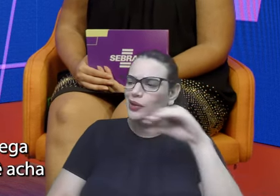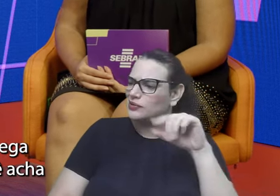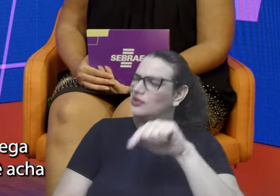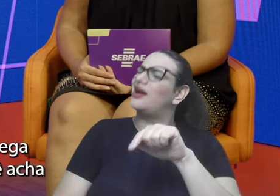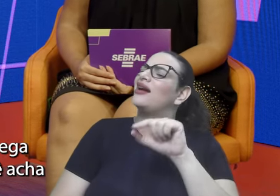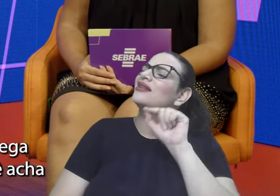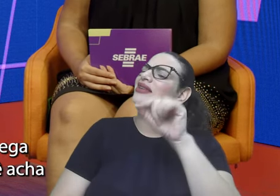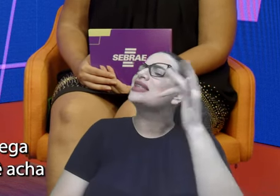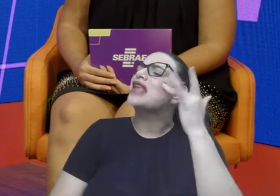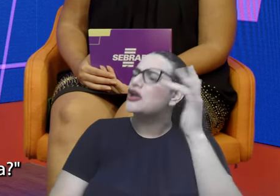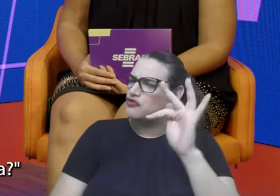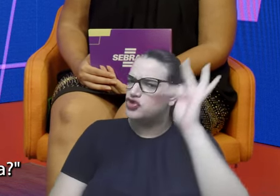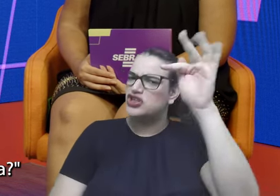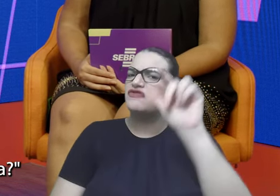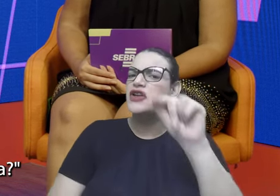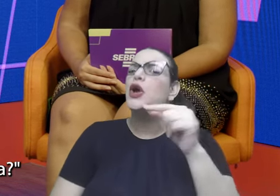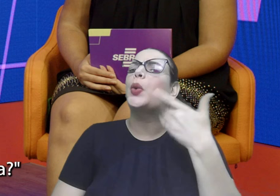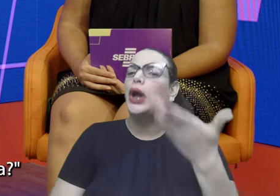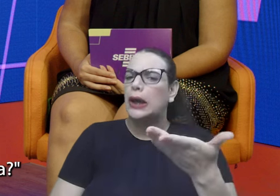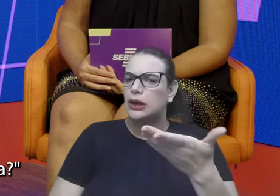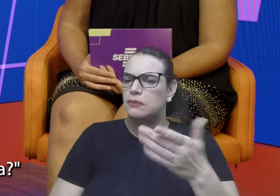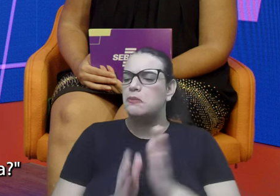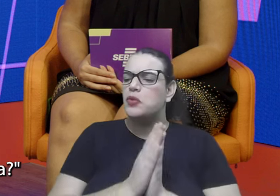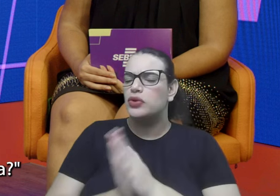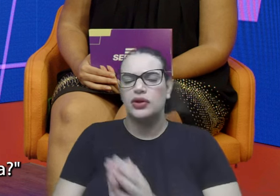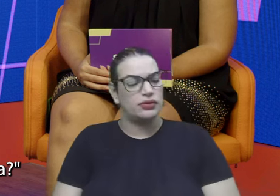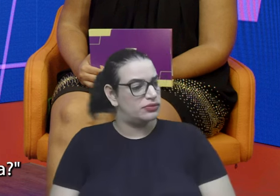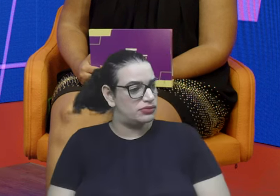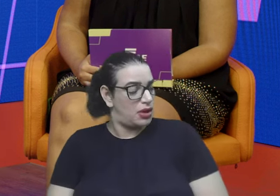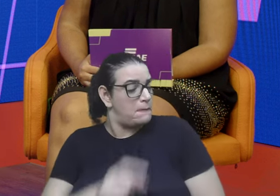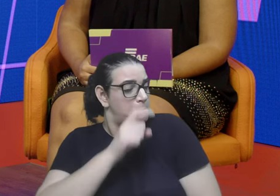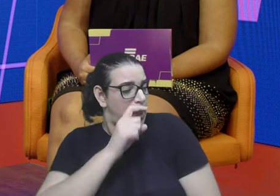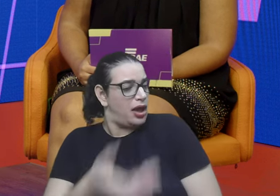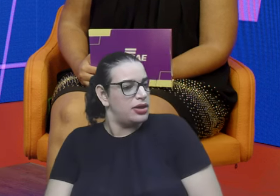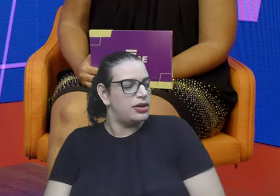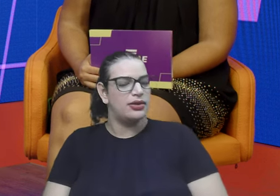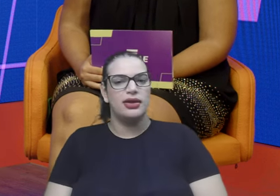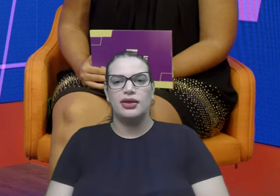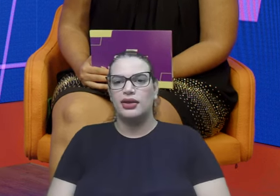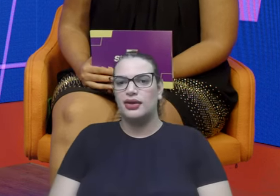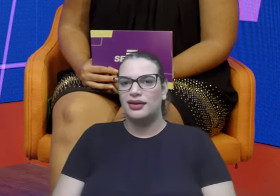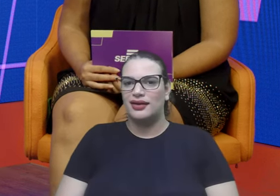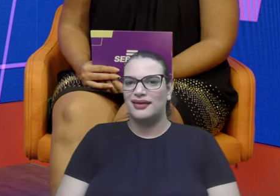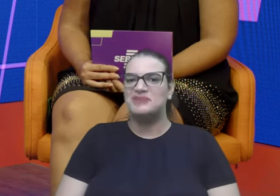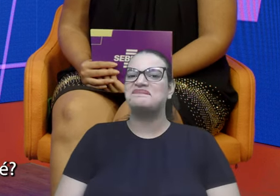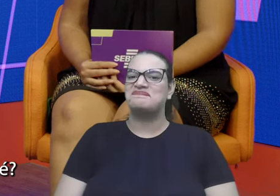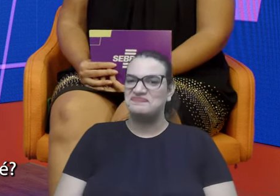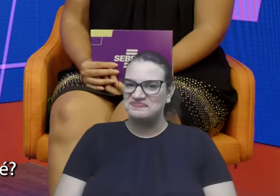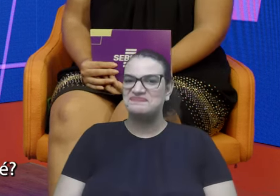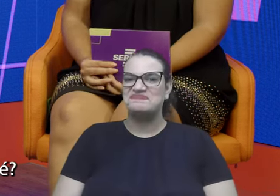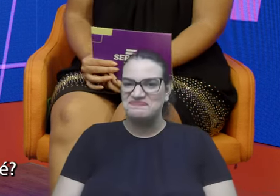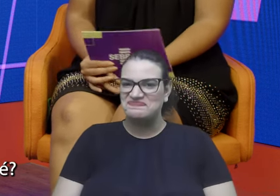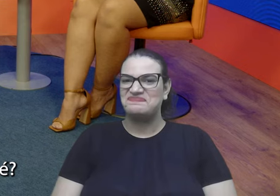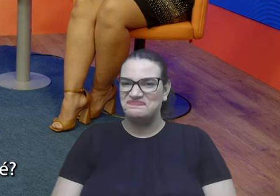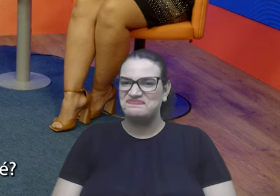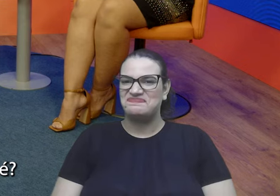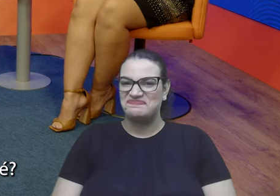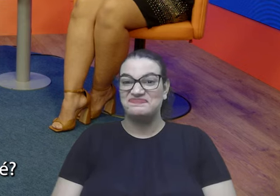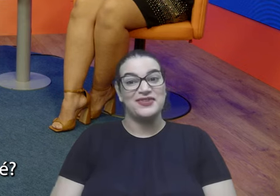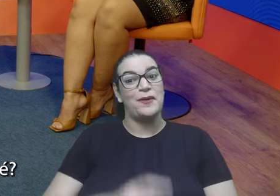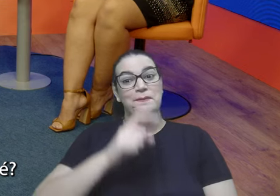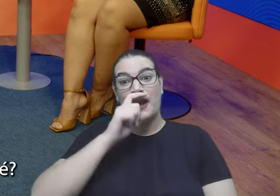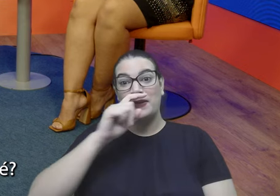ah que que você acha você vai ser brincando de boneca aí ele falou pai ah paternidade